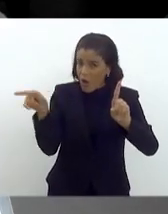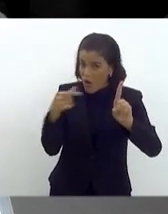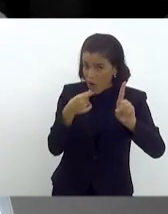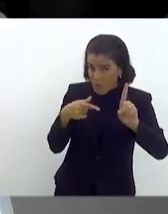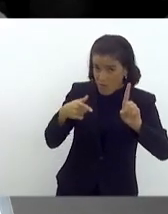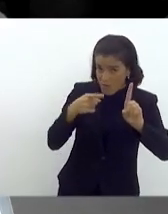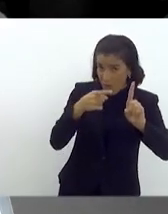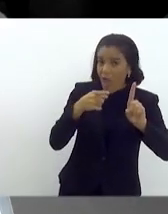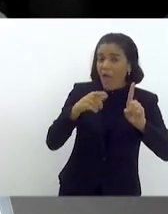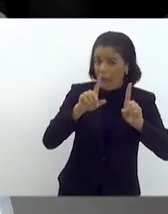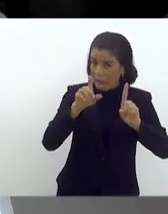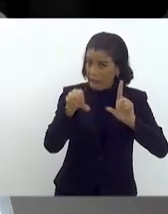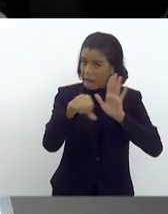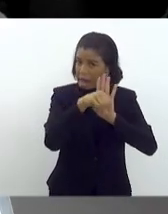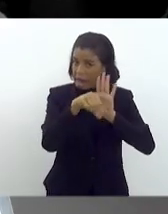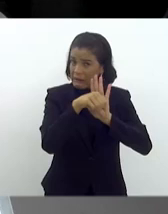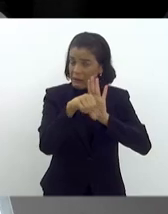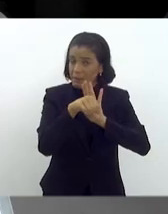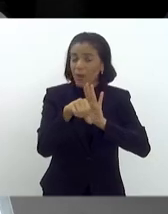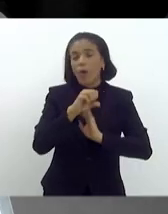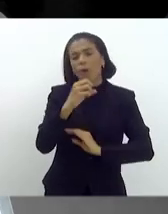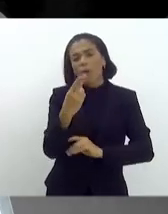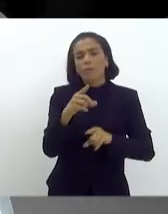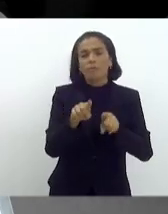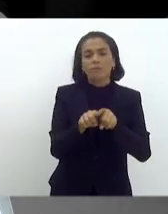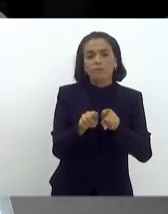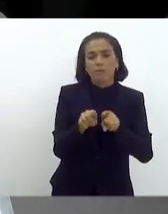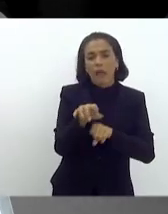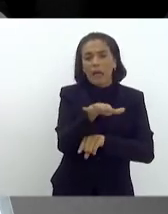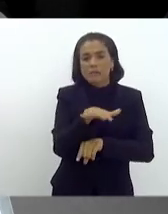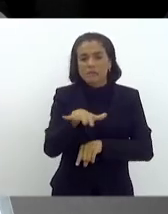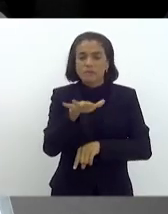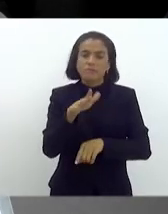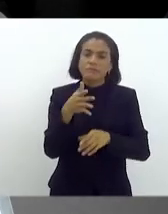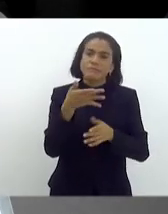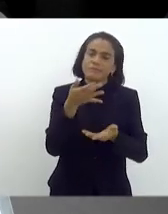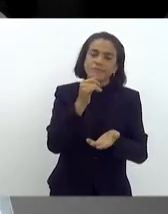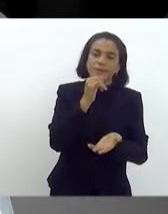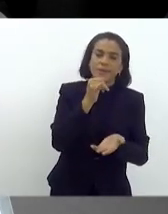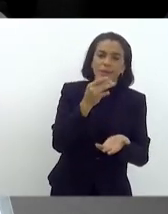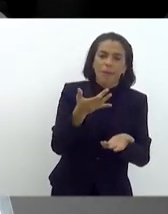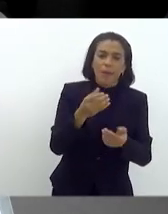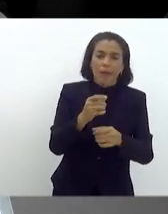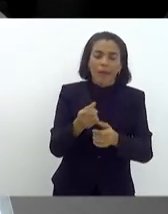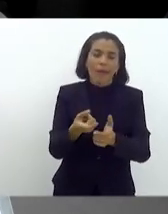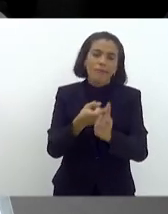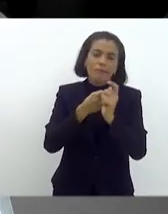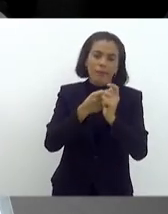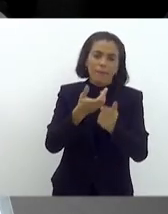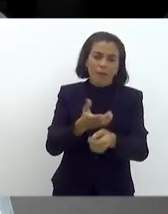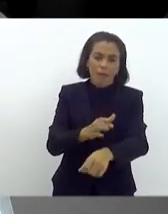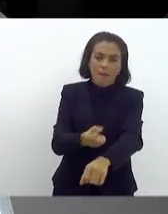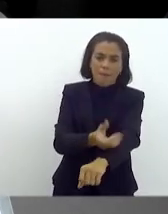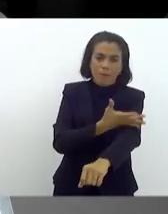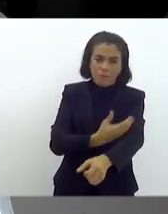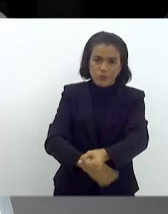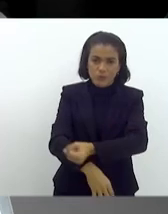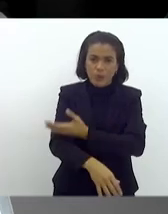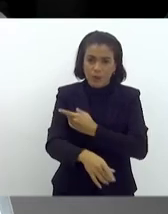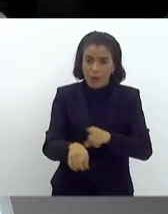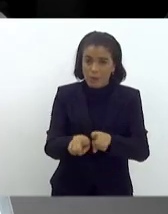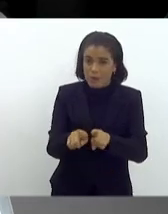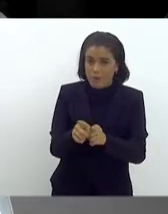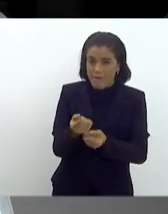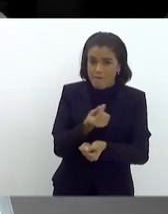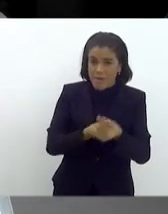é crime né ou ainda Às vezes a questão da dependência além da emocional da dependência financeira então